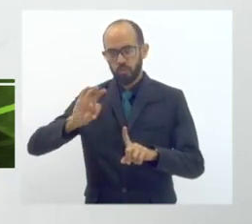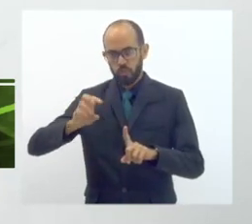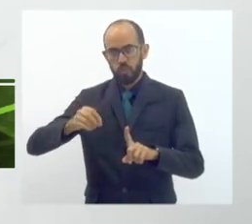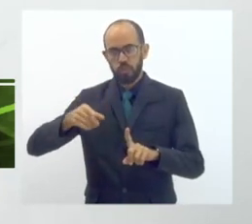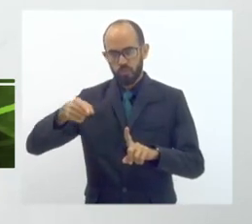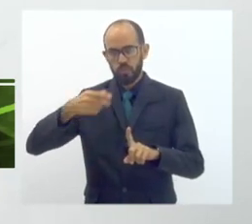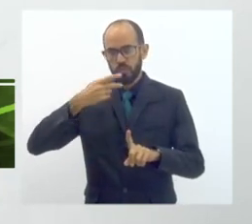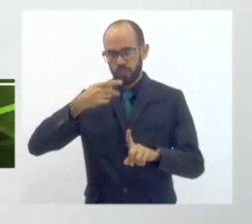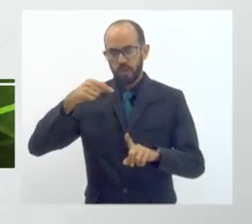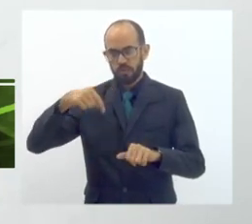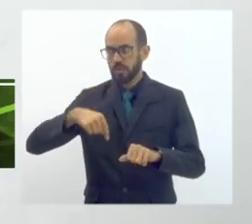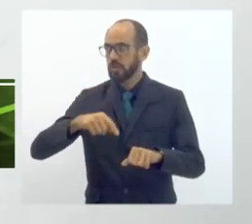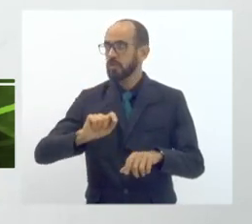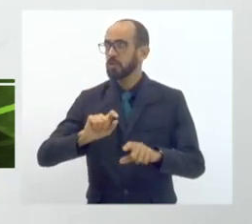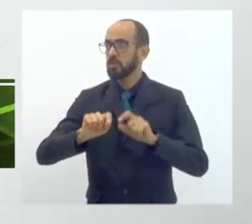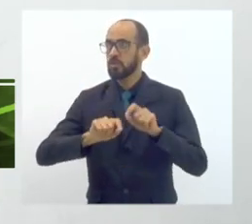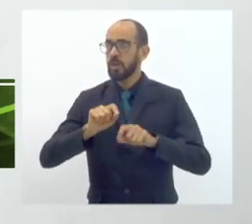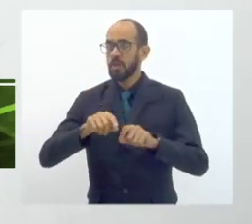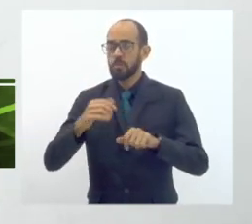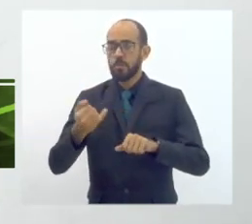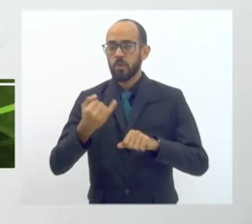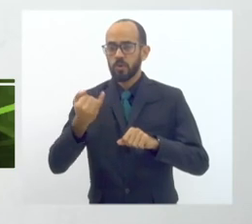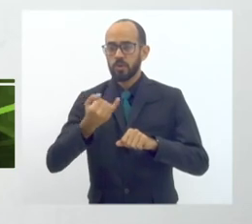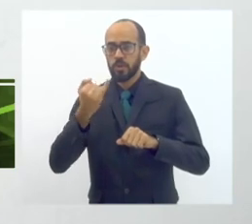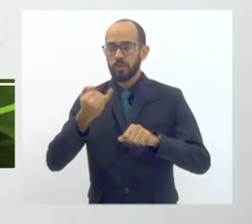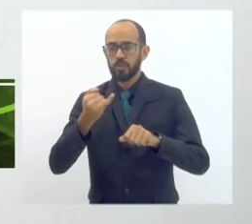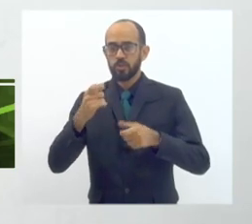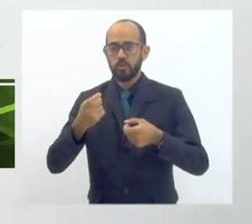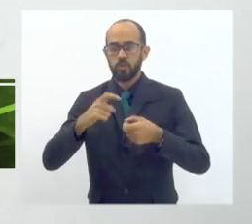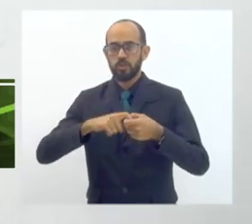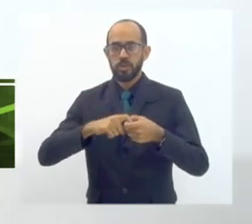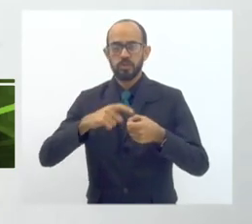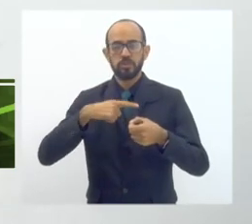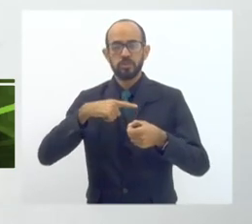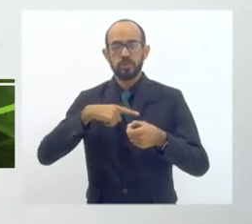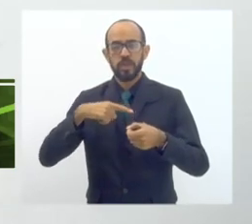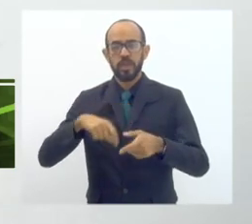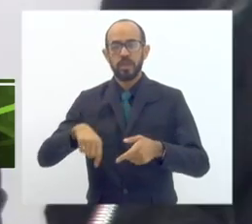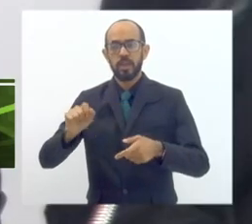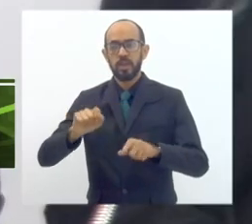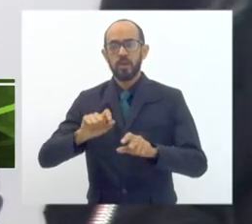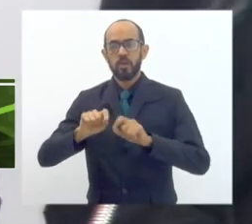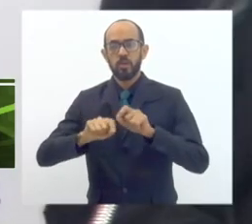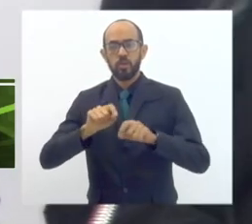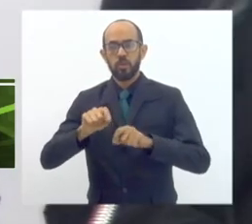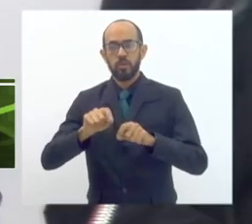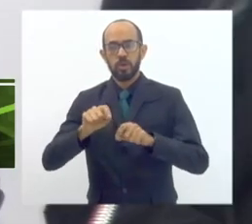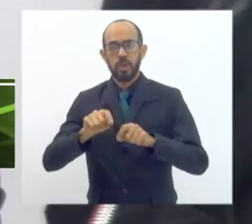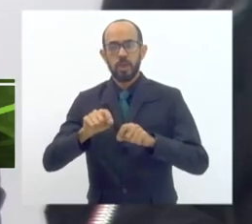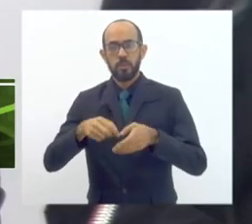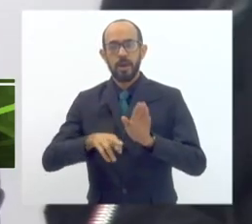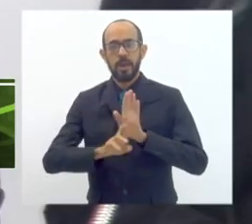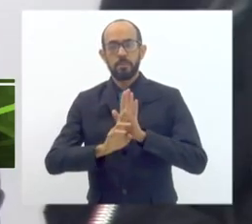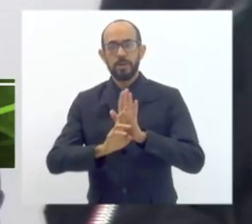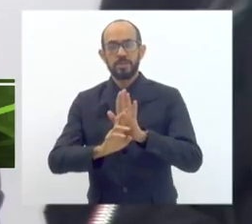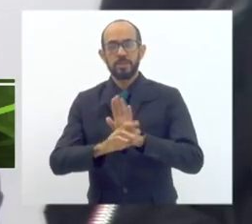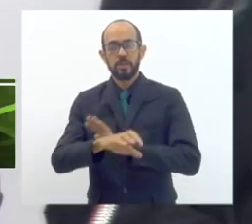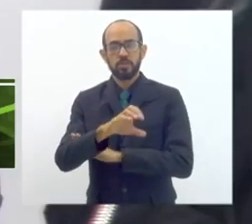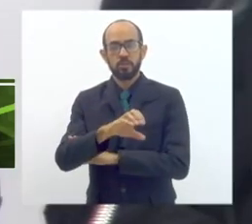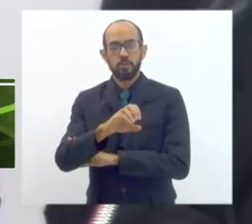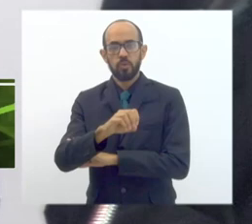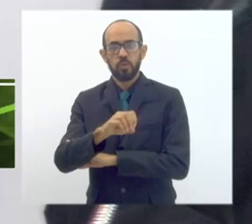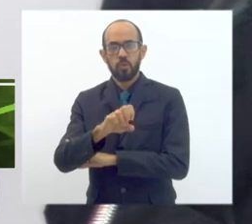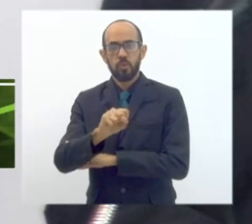estruturação, que os consórcios tenham uma cadeira no Cozenes, não sei pelo estatuto, mas é muito importante estar